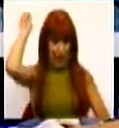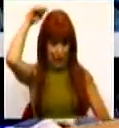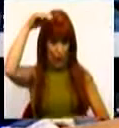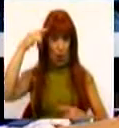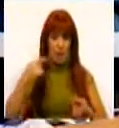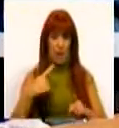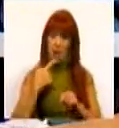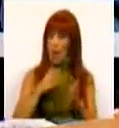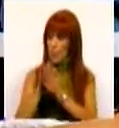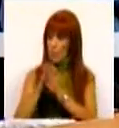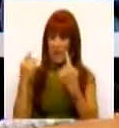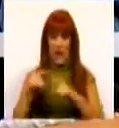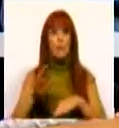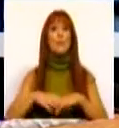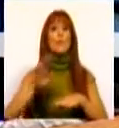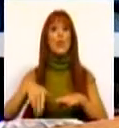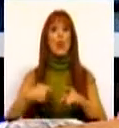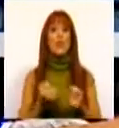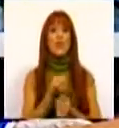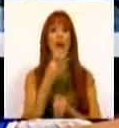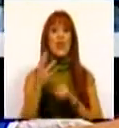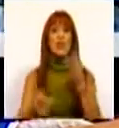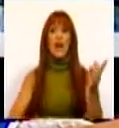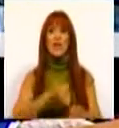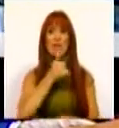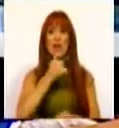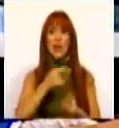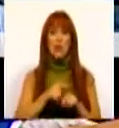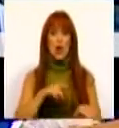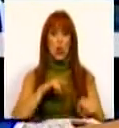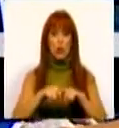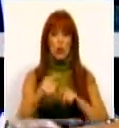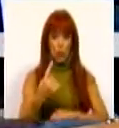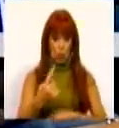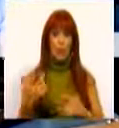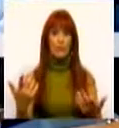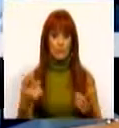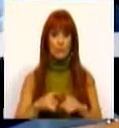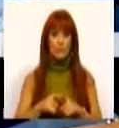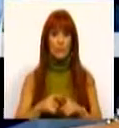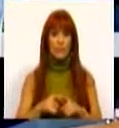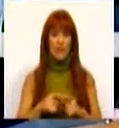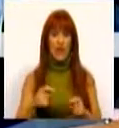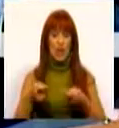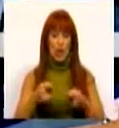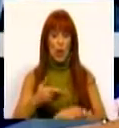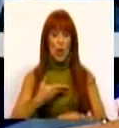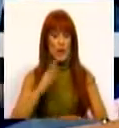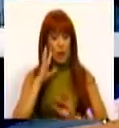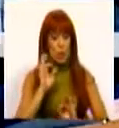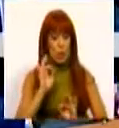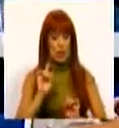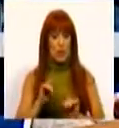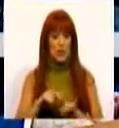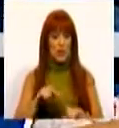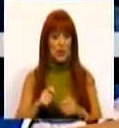tem beneficiado tem decorrido de um conjunto de medidas e de uma política de gestão da dívida prudente, de